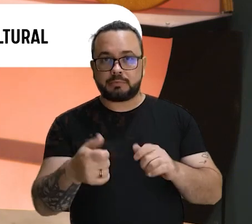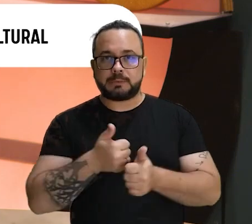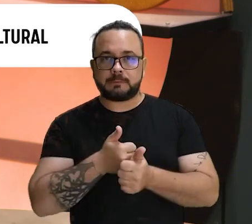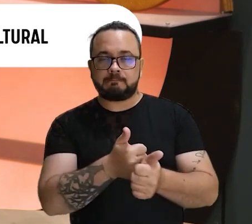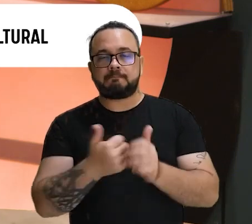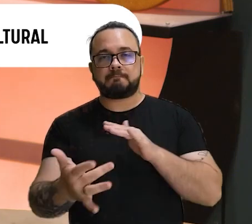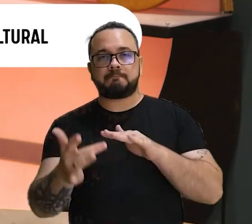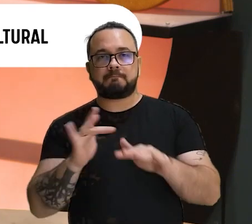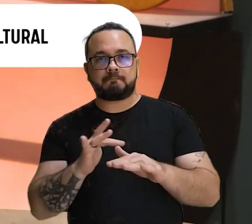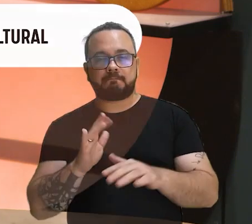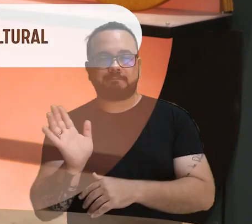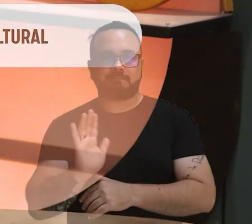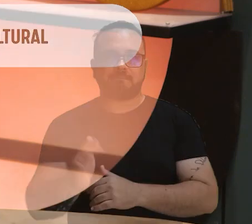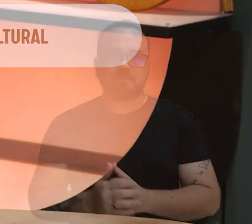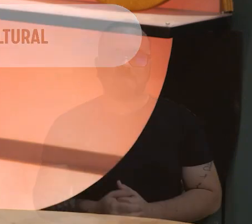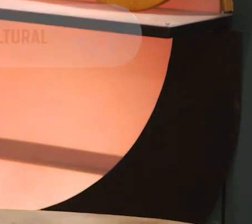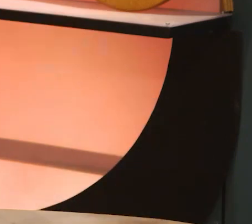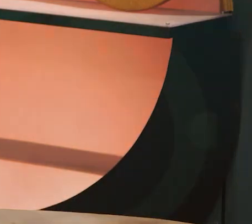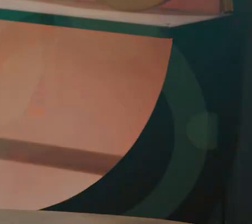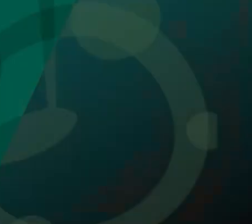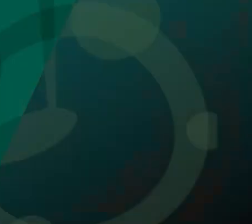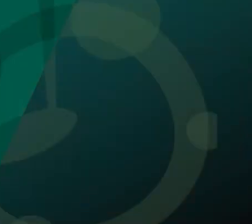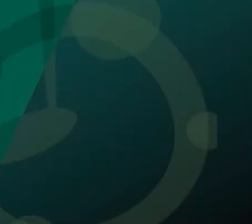sininho e siga nossas redes sociais. Até já!